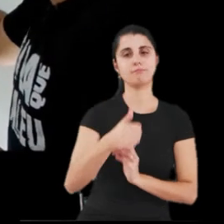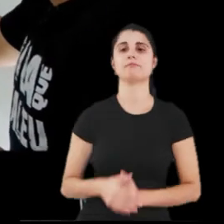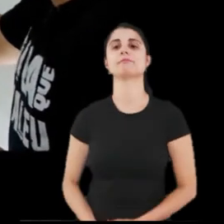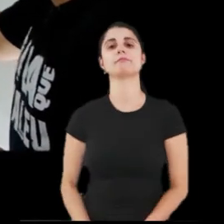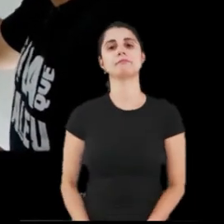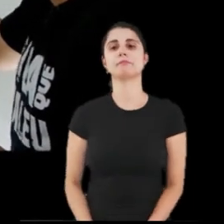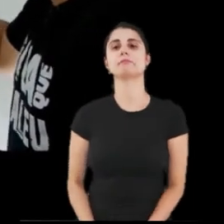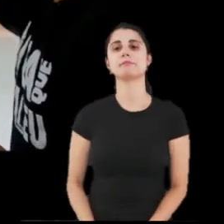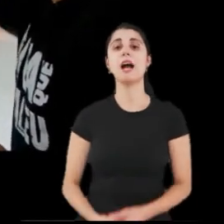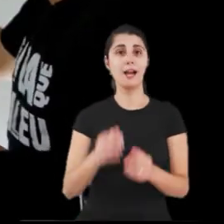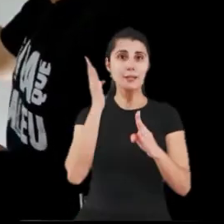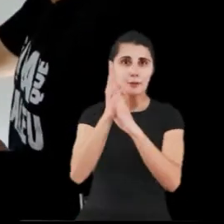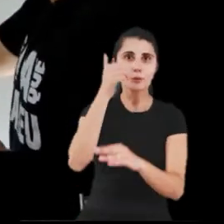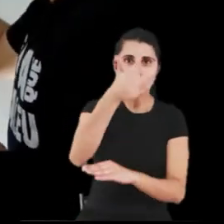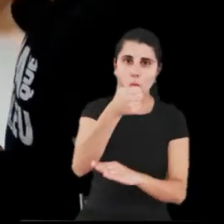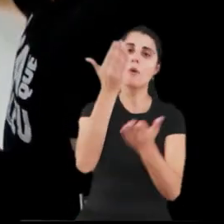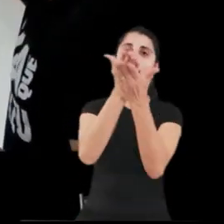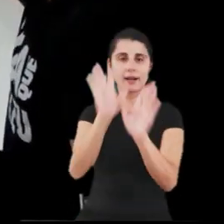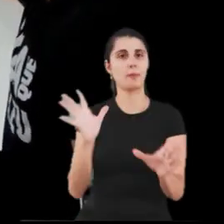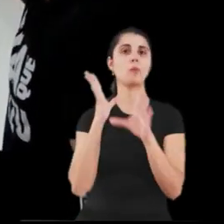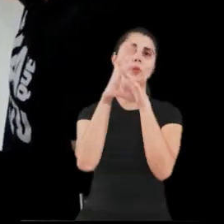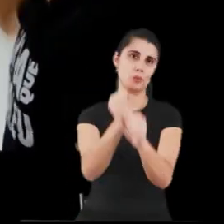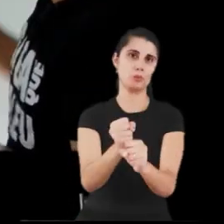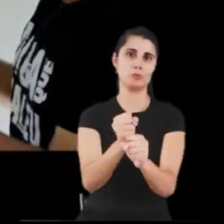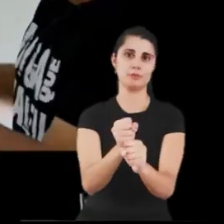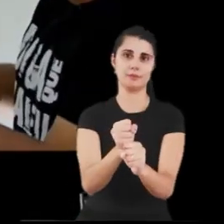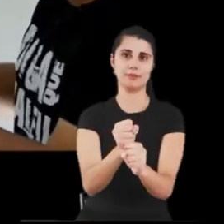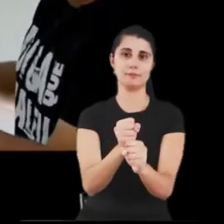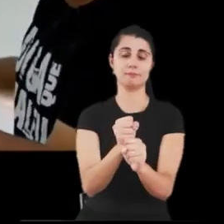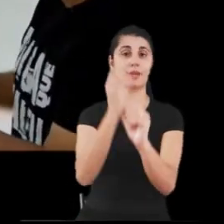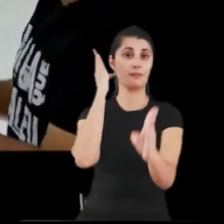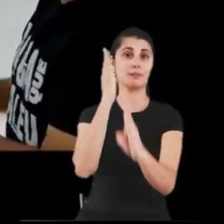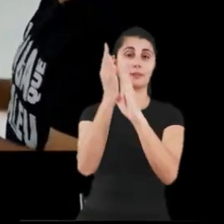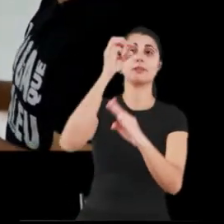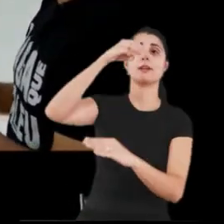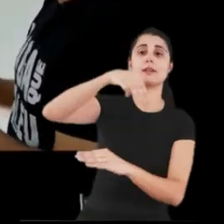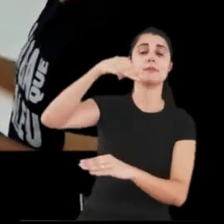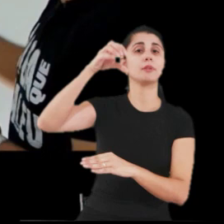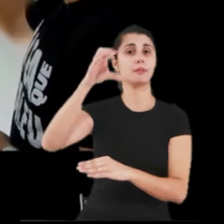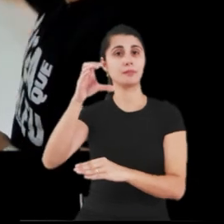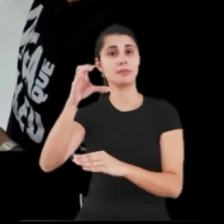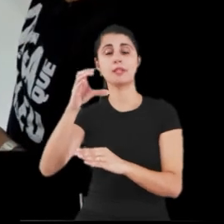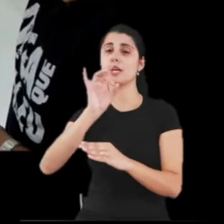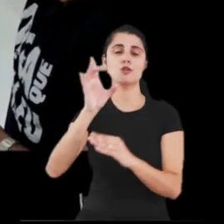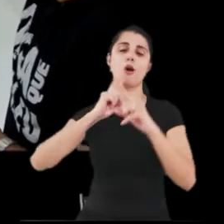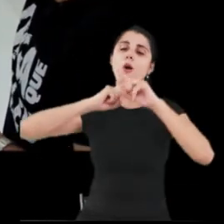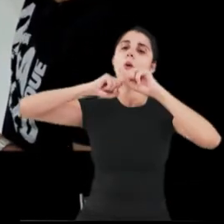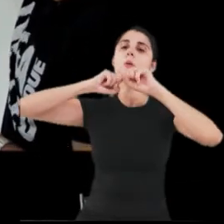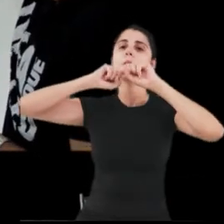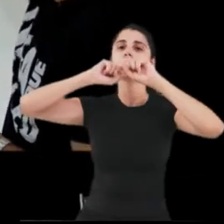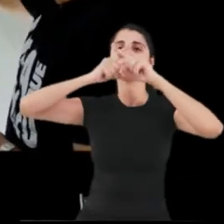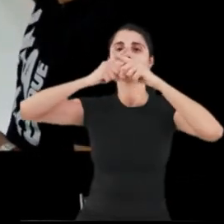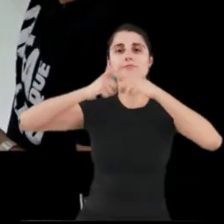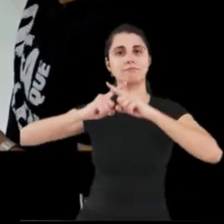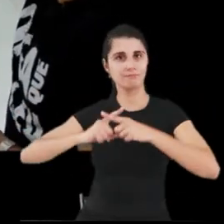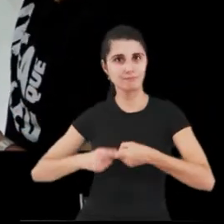e 5 por 5 dá 1. Acabou aqui. Para encontrar o MMC, basta multiplicar os fatores